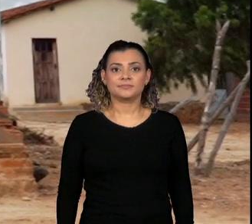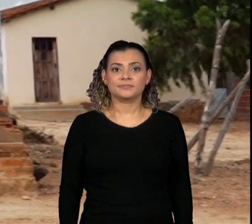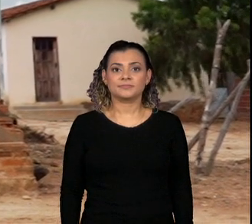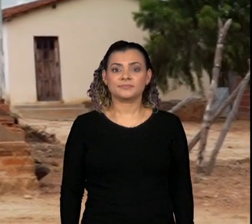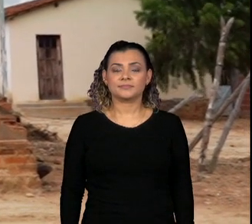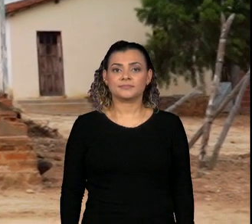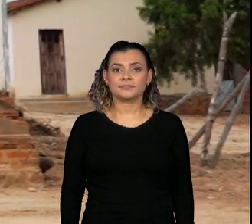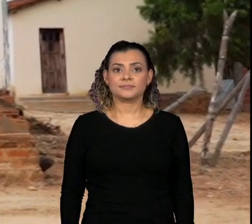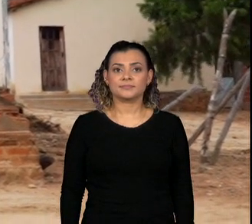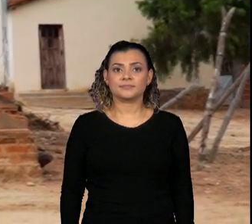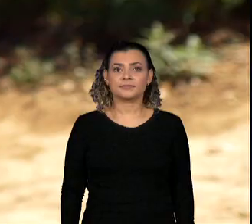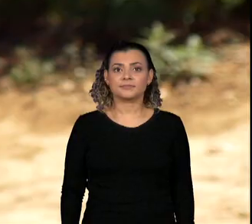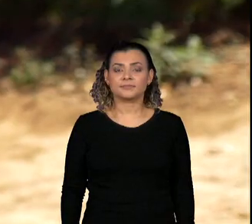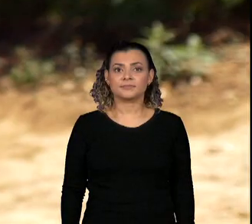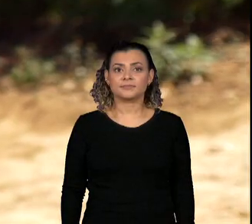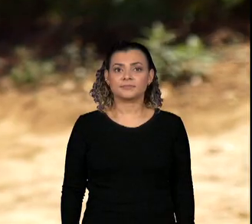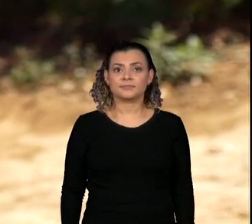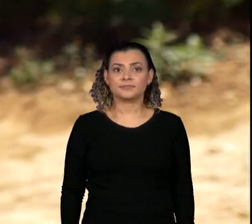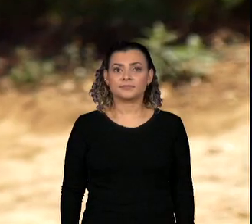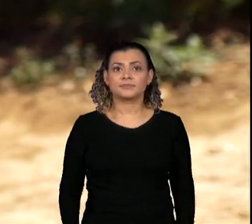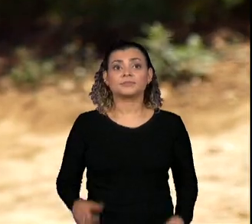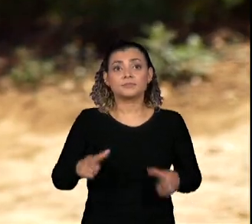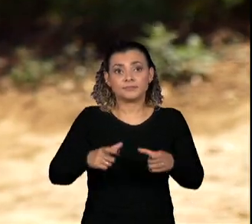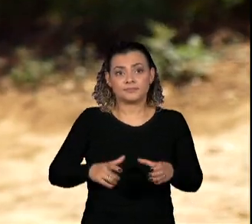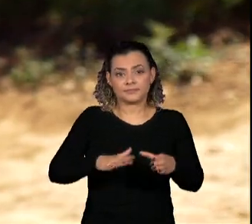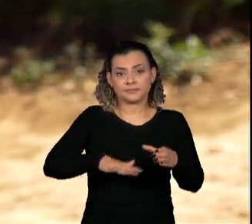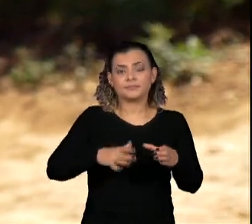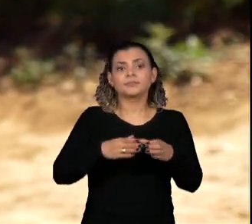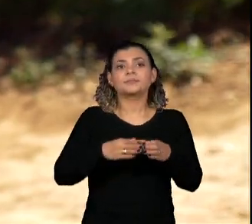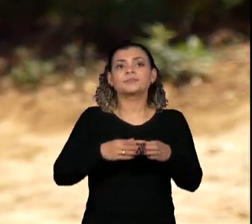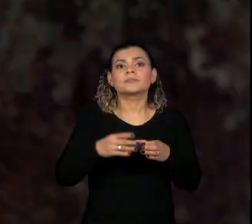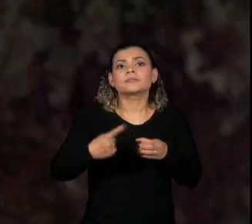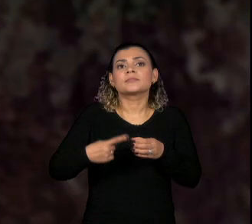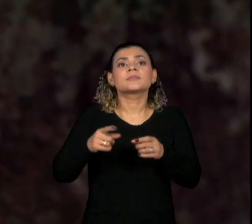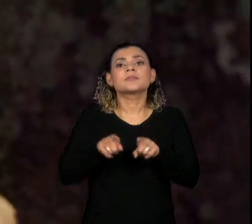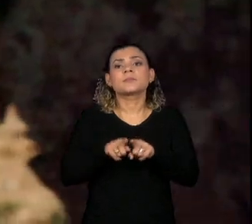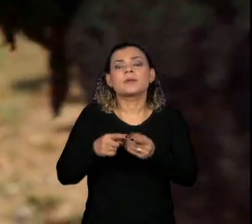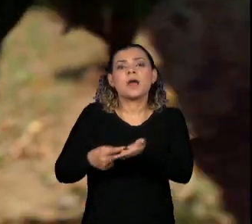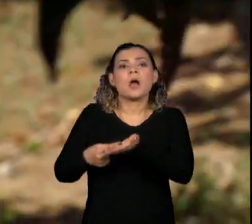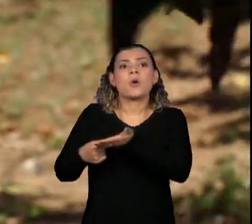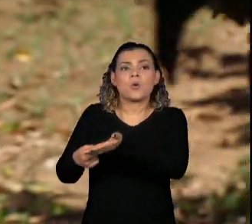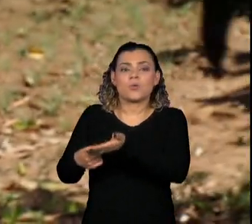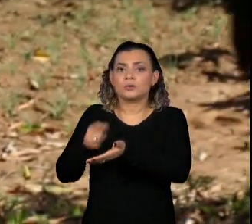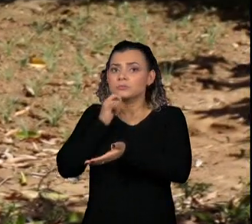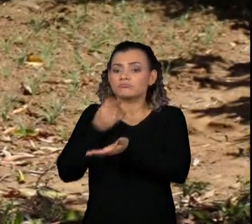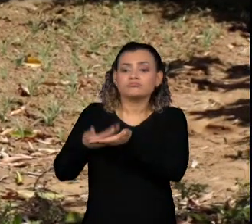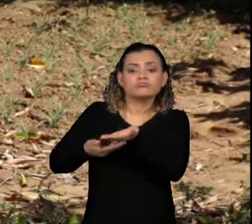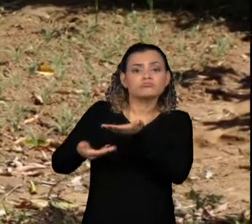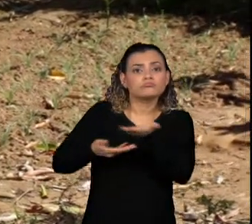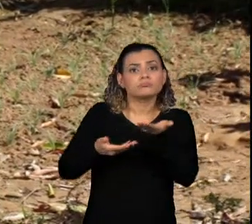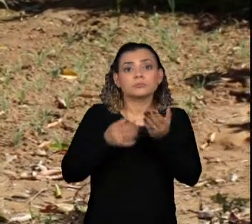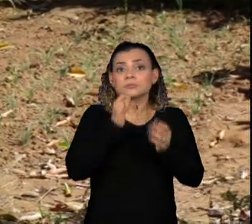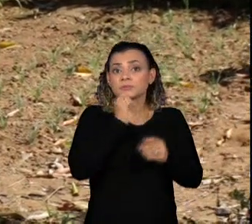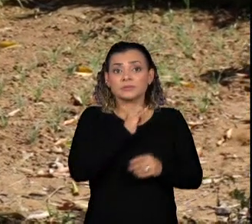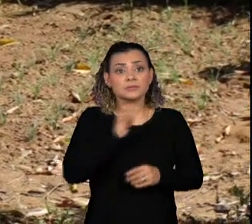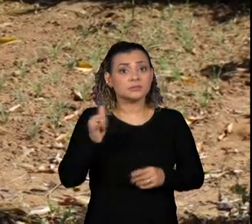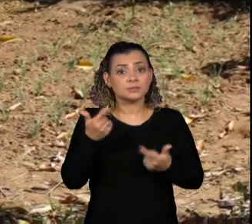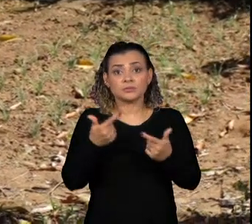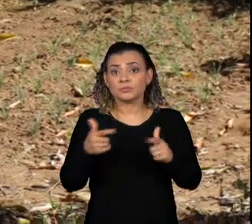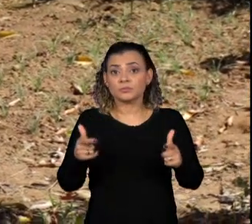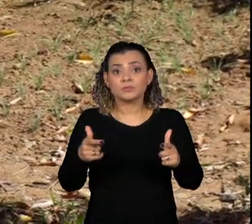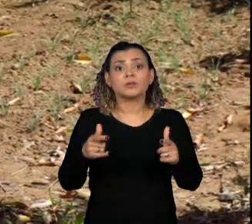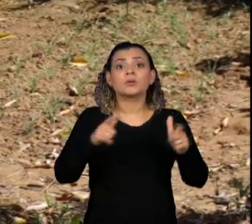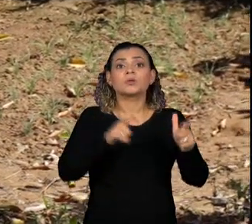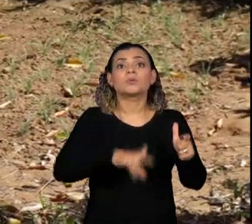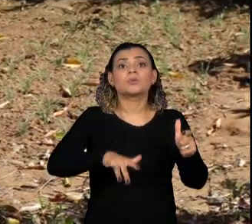Aqui a gente precisava também de ter na comunidade pelo menos uma coleta seletiva. Quem não tem um buraco ali para queimar, juntar